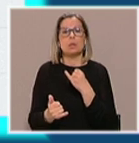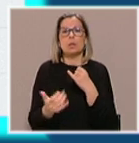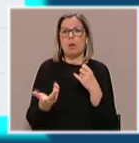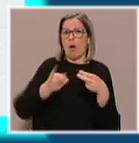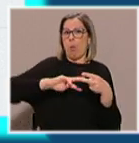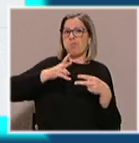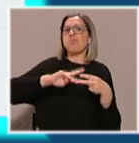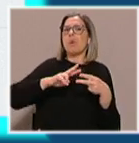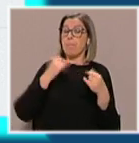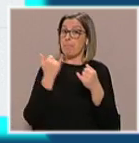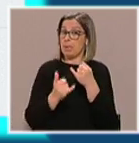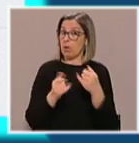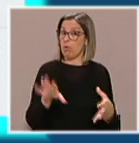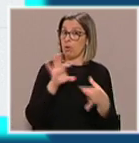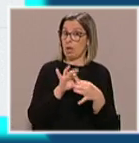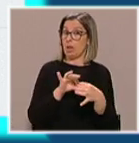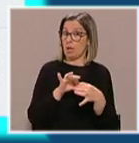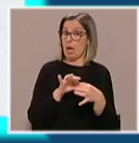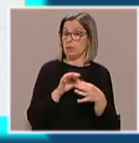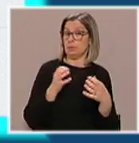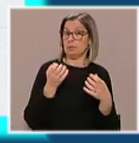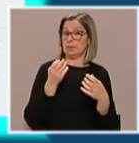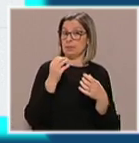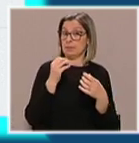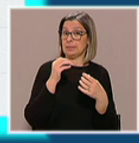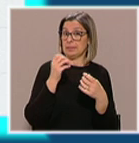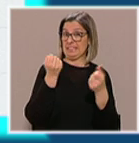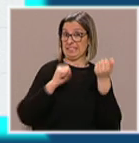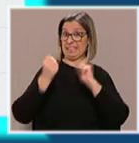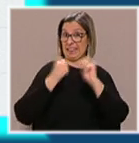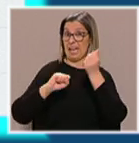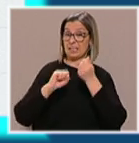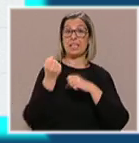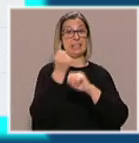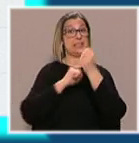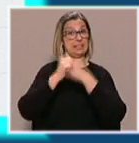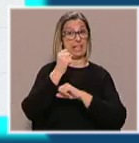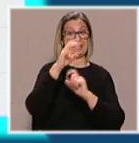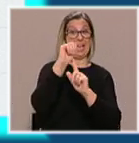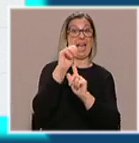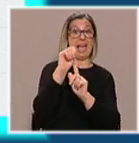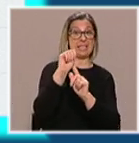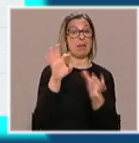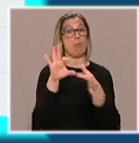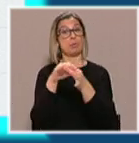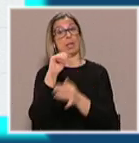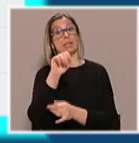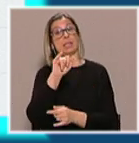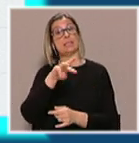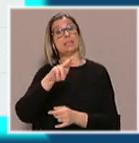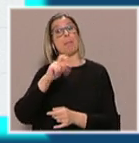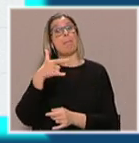perigo é sinónimo de uma situação de stress. Como vos disse, stress é esse de simpático. Vamos